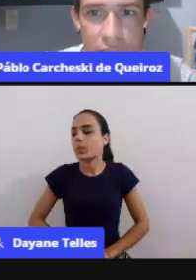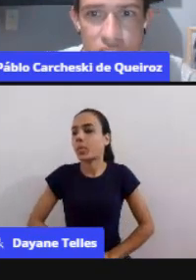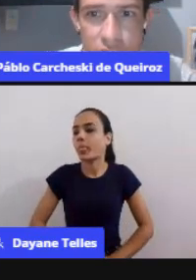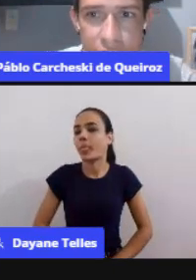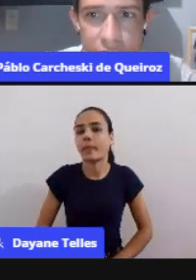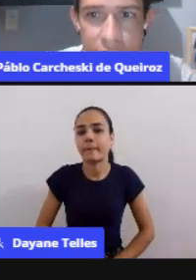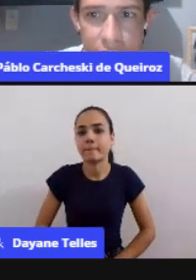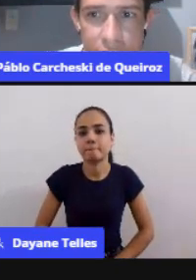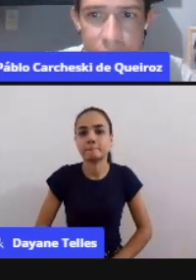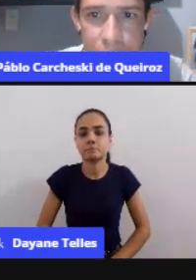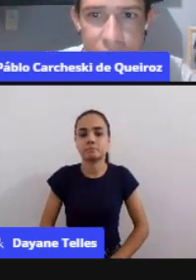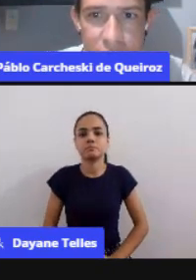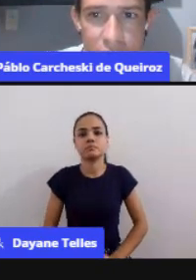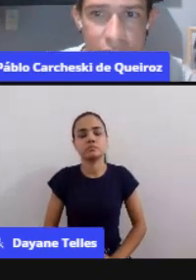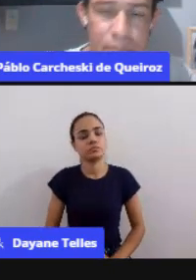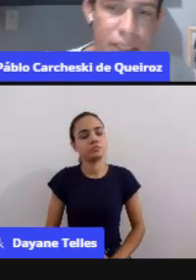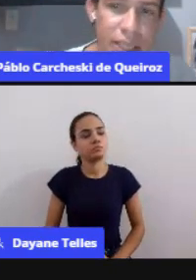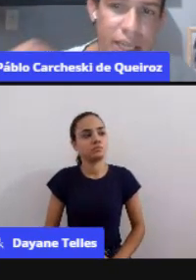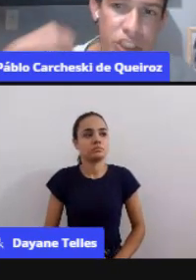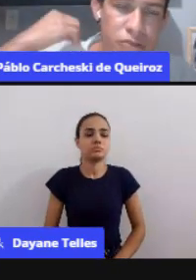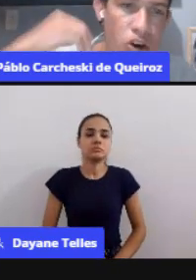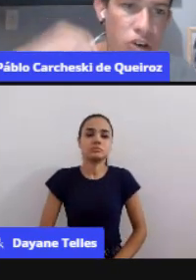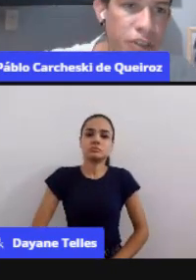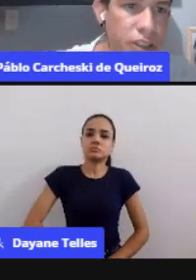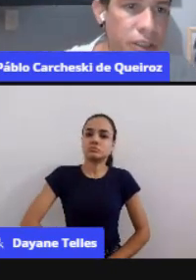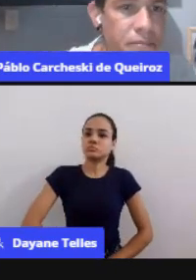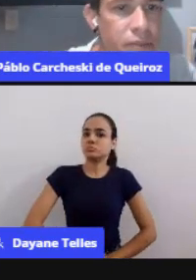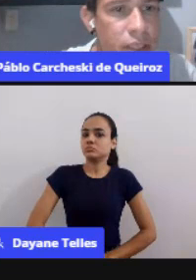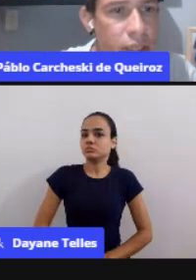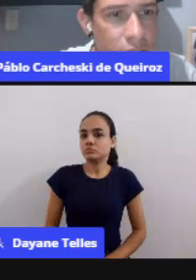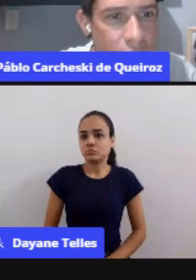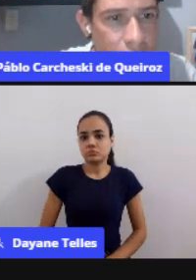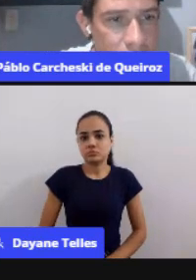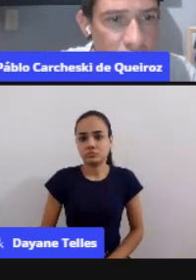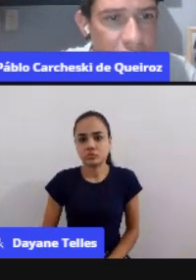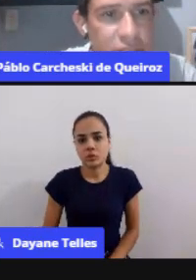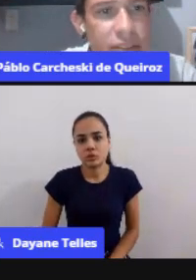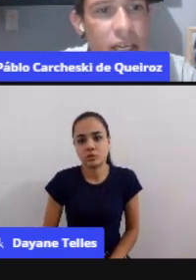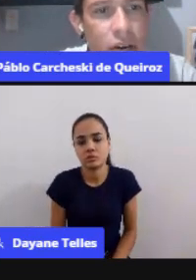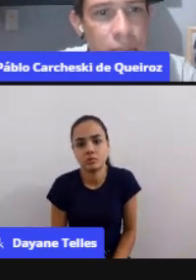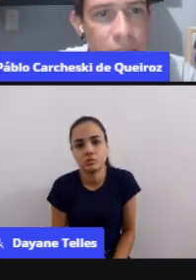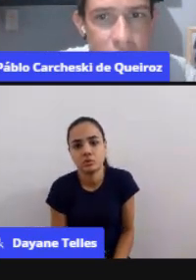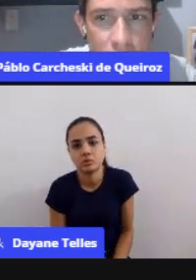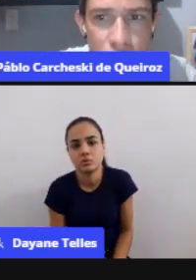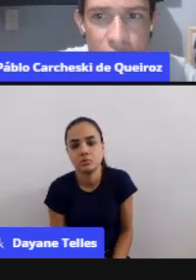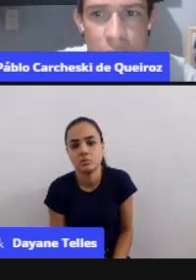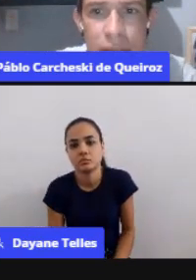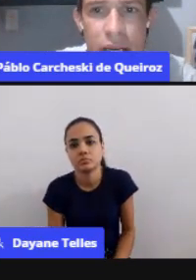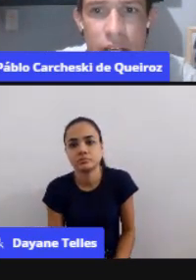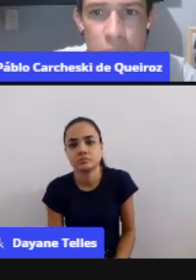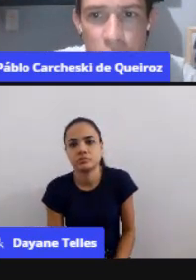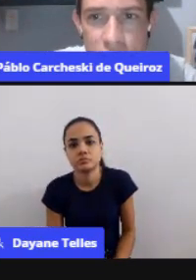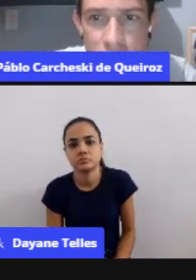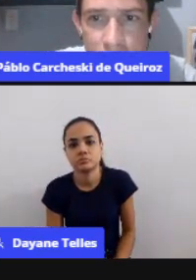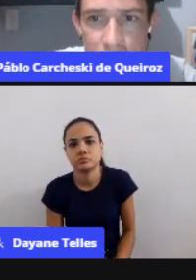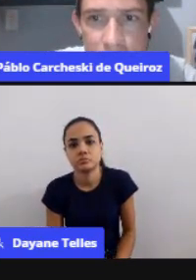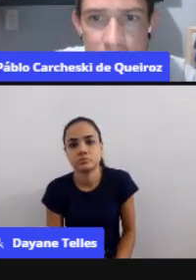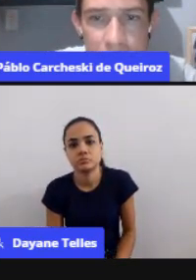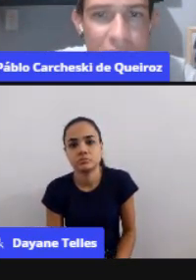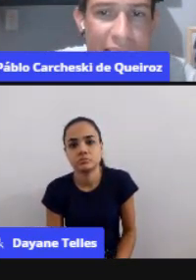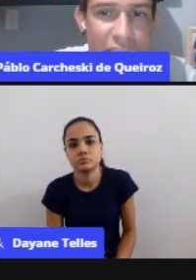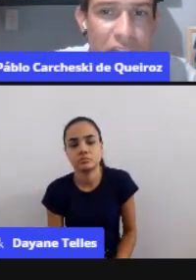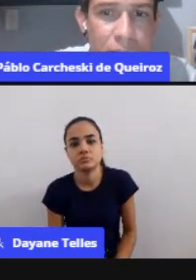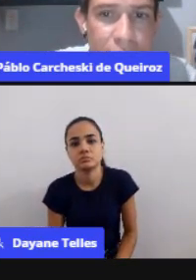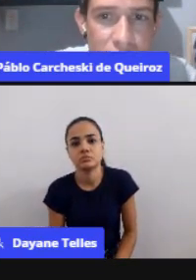E aí, novamente, né? Pensando naquela habilidade que envolve a identificação, a representação algébrica, eu posso